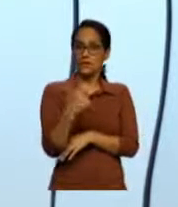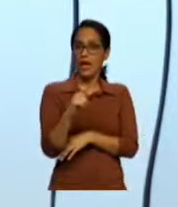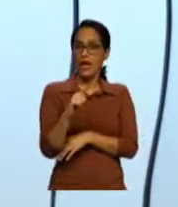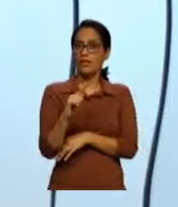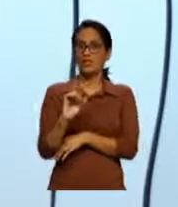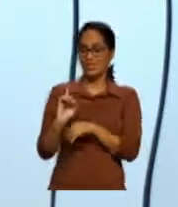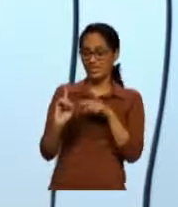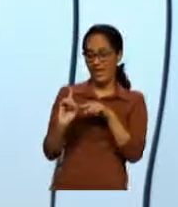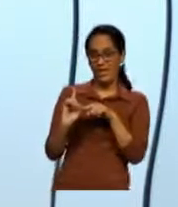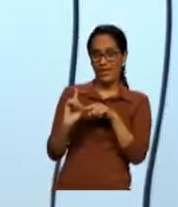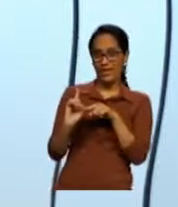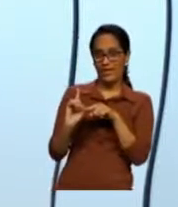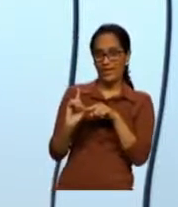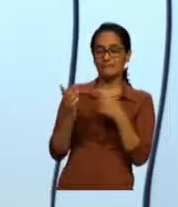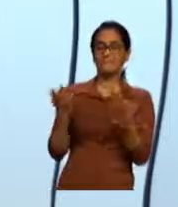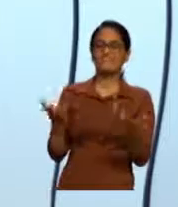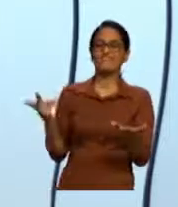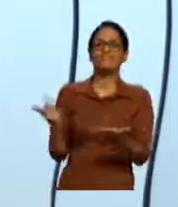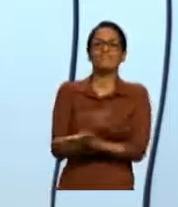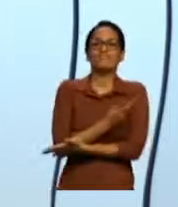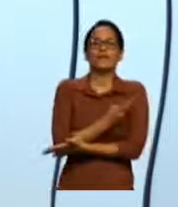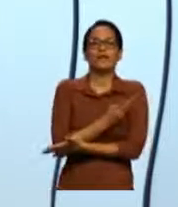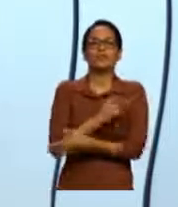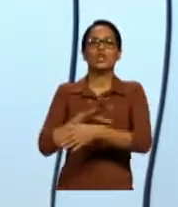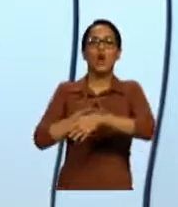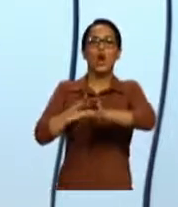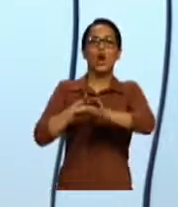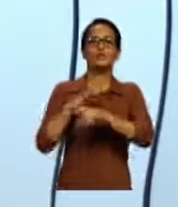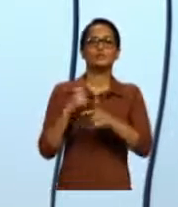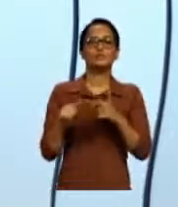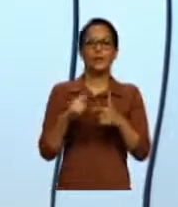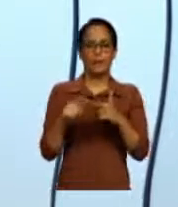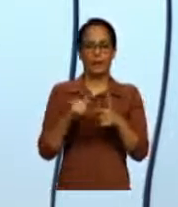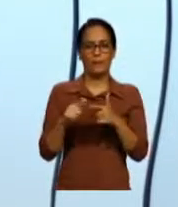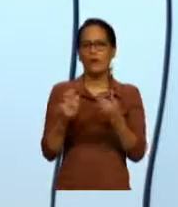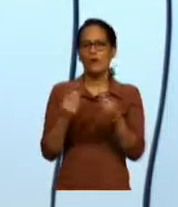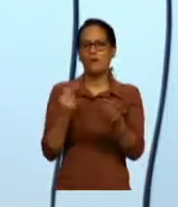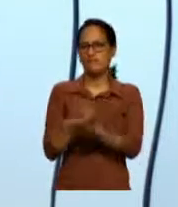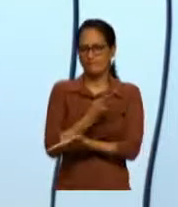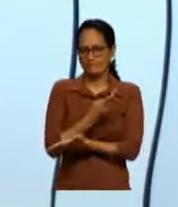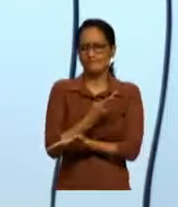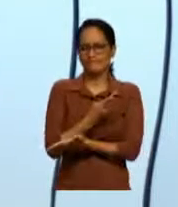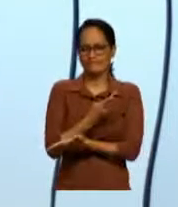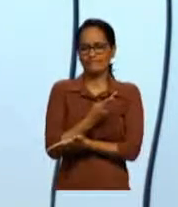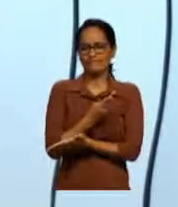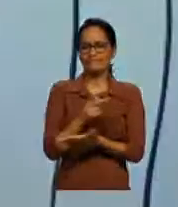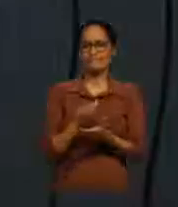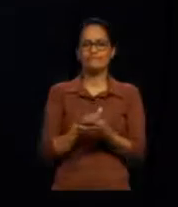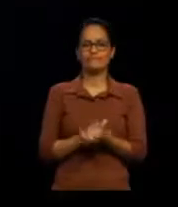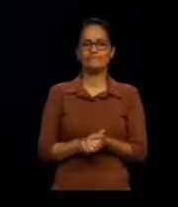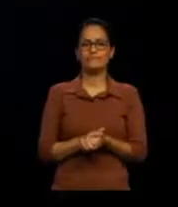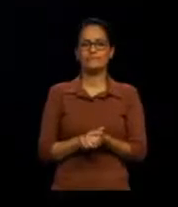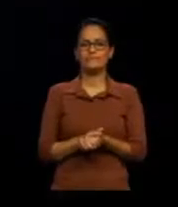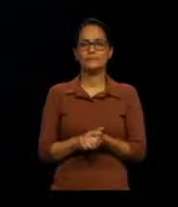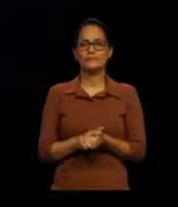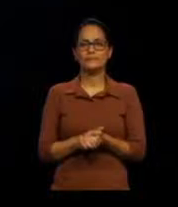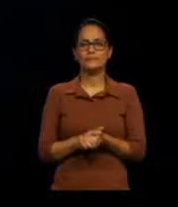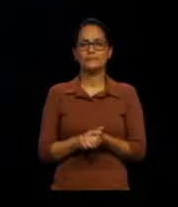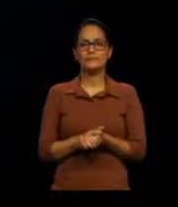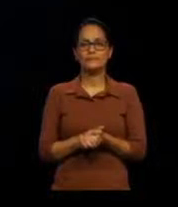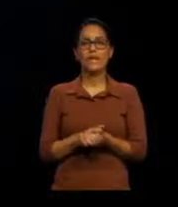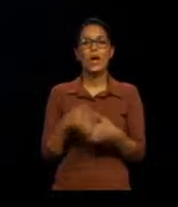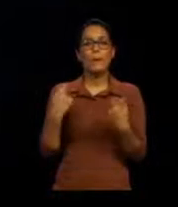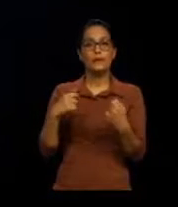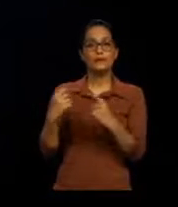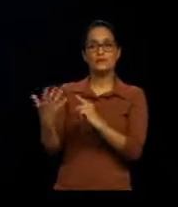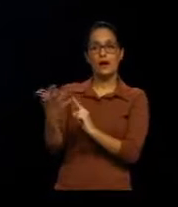vitamina D, eu posso ter algum problema ósseo. Mas como que isso vai ocorrer? Primeira coisa, eu tenho que estimular minhas